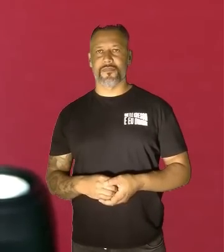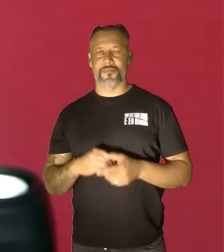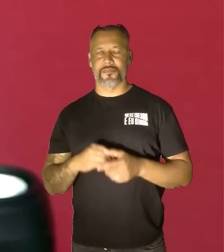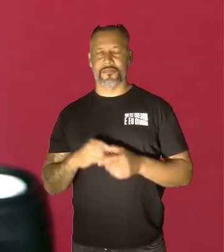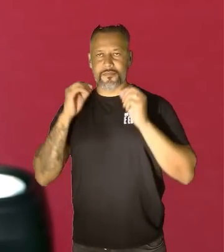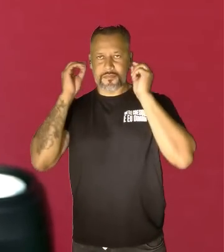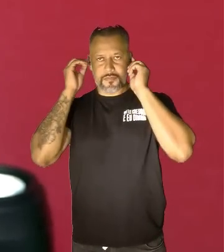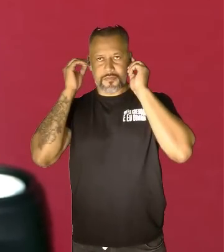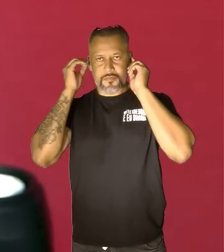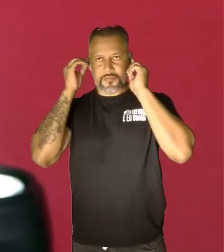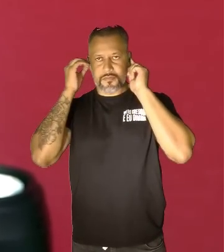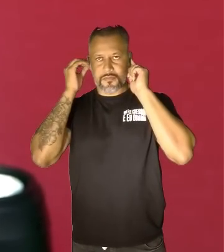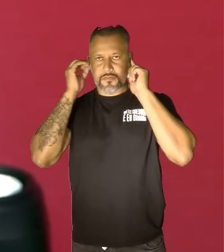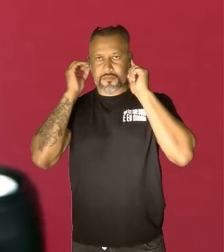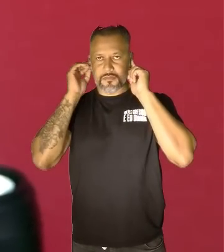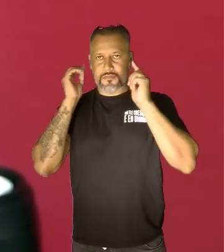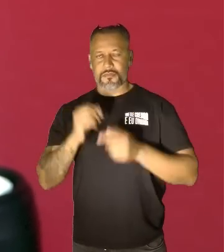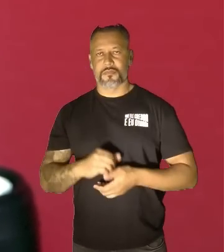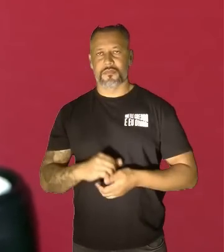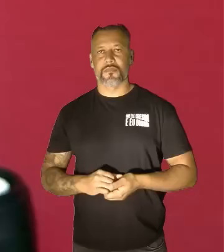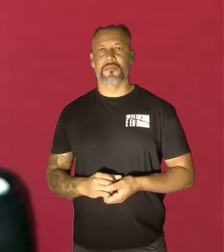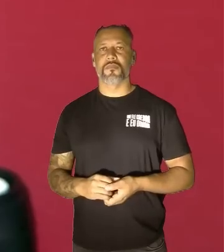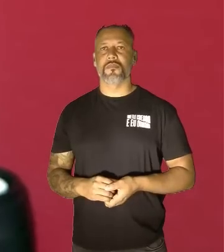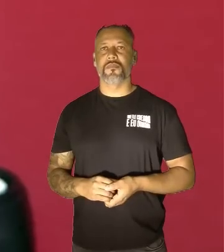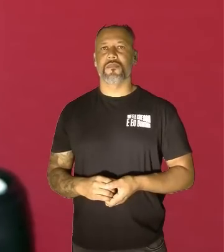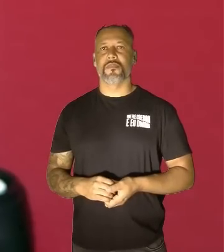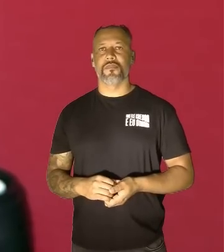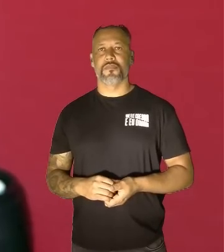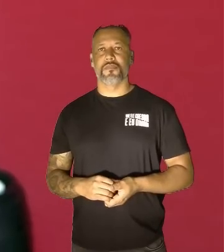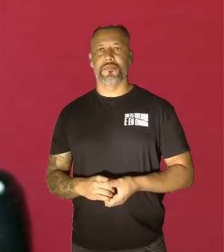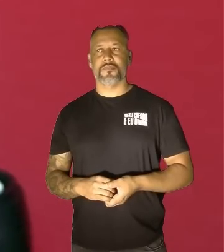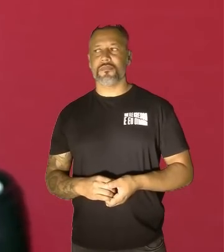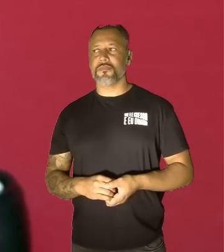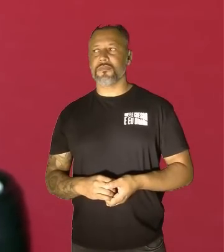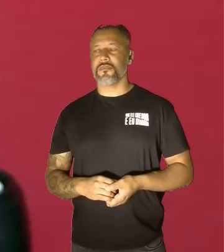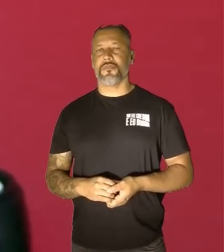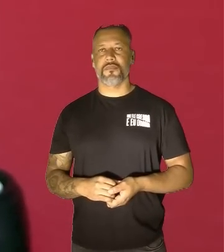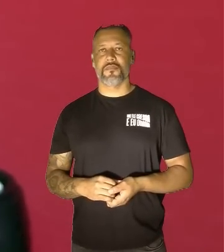falava que você não vai falar mais. Por quê? Porque eu estou crescendo.